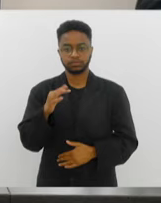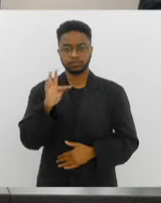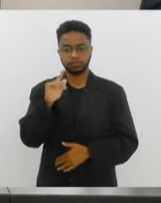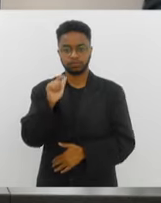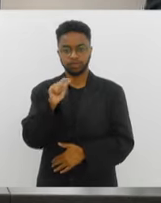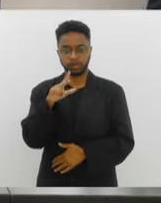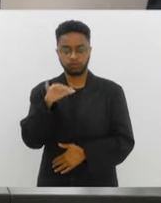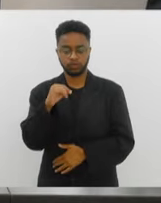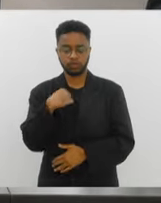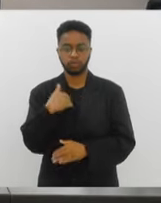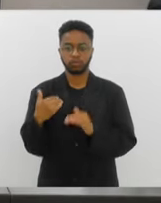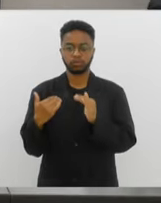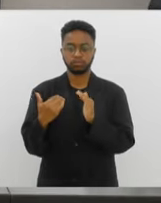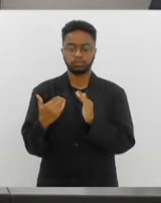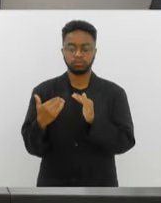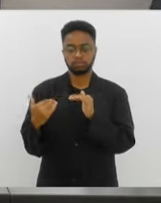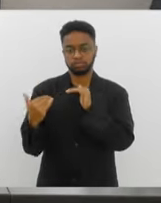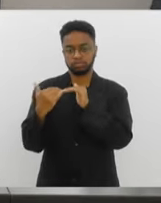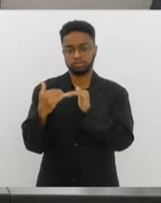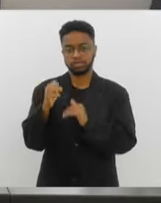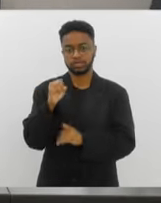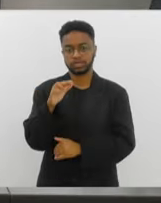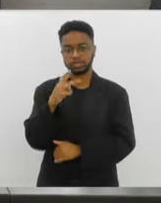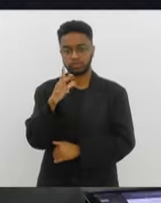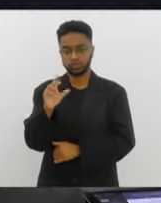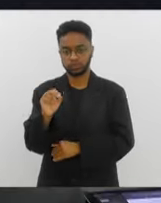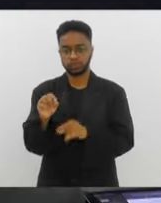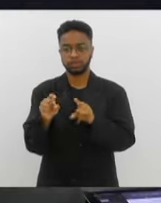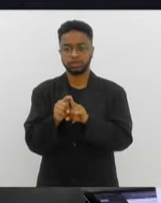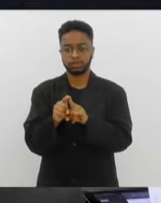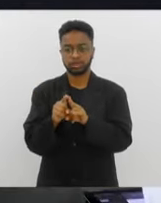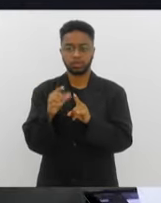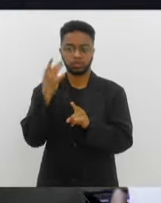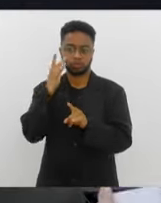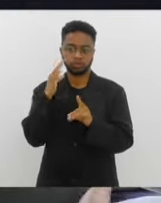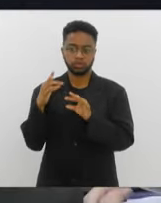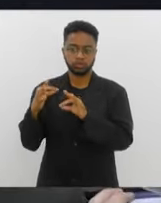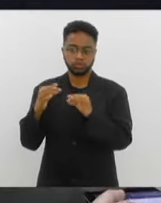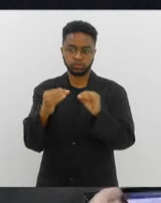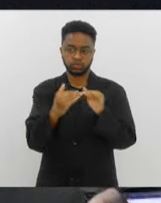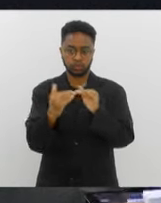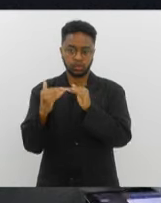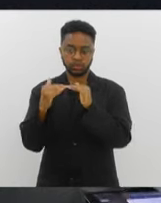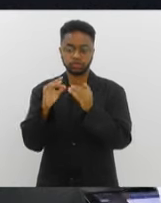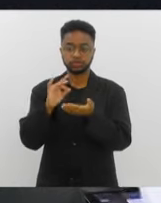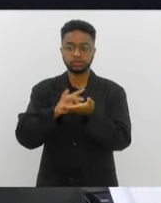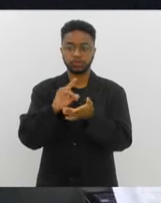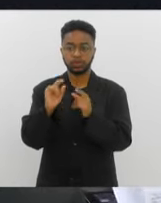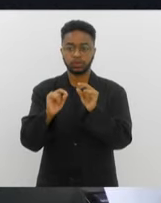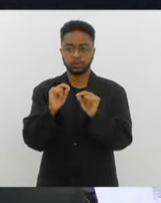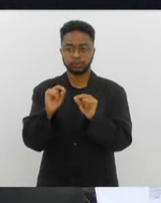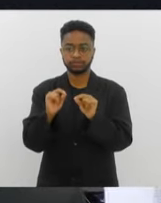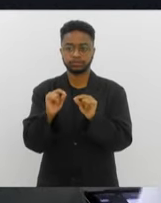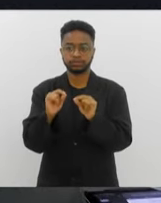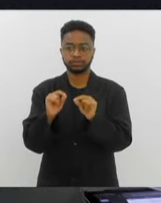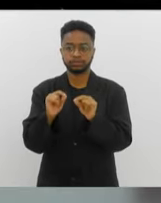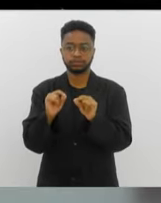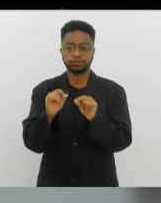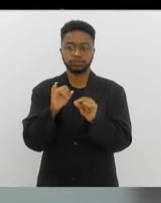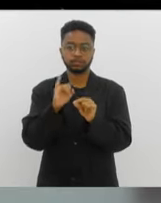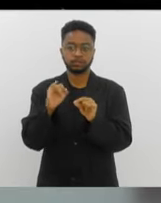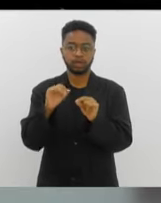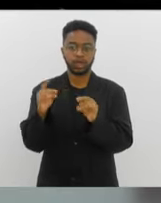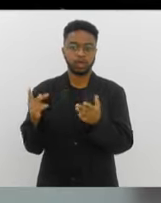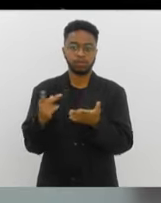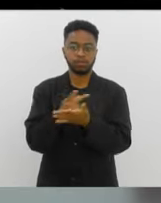com o deputado doutor Serginho, e acho que todos nós aqui vamos comungar, na verdade, quando a